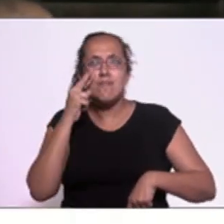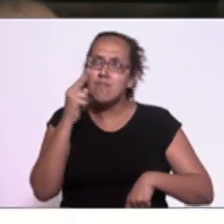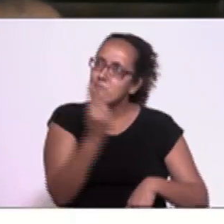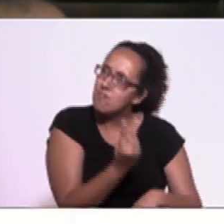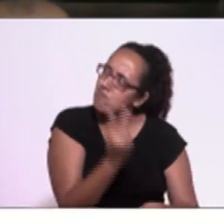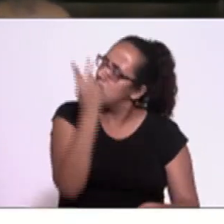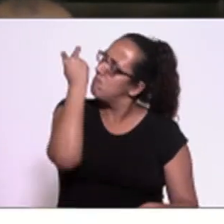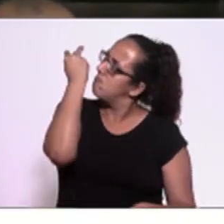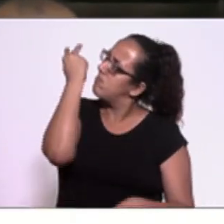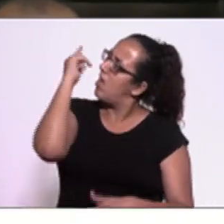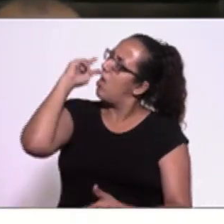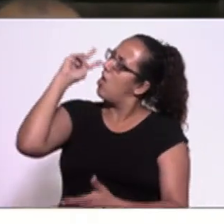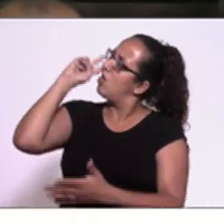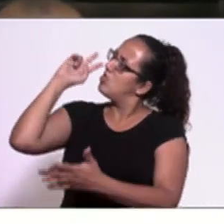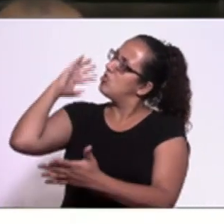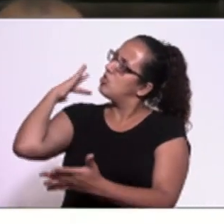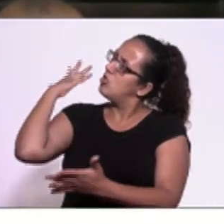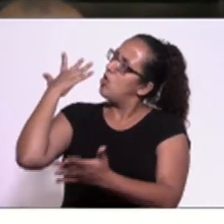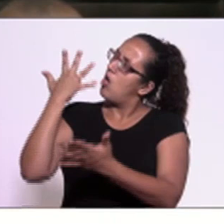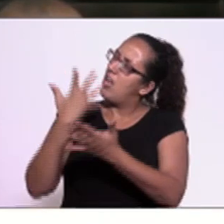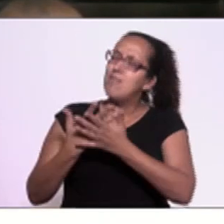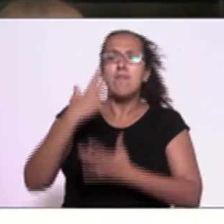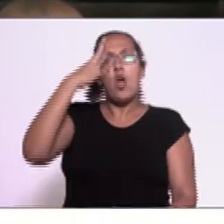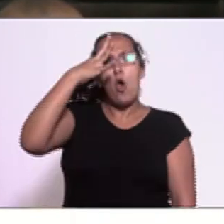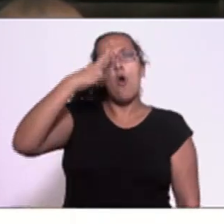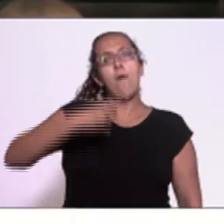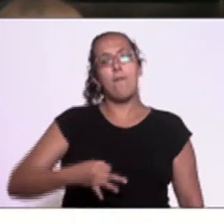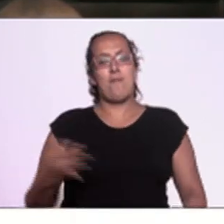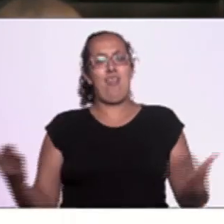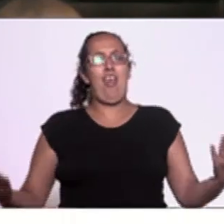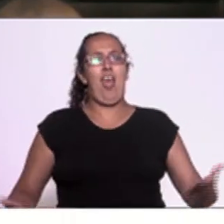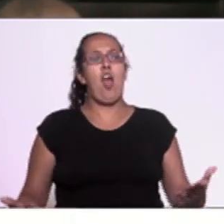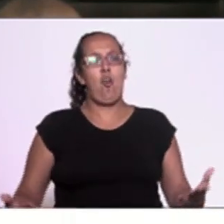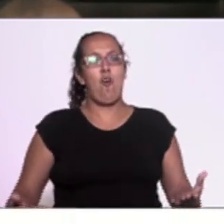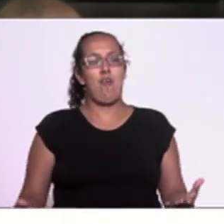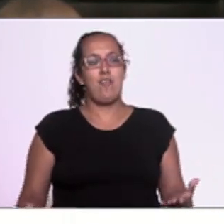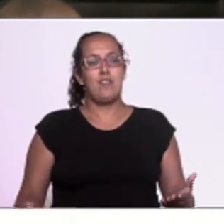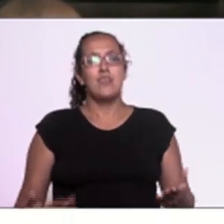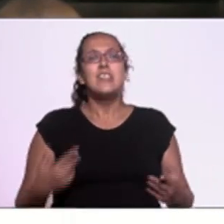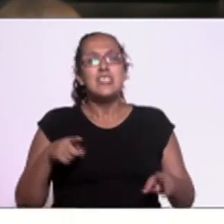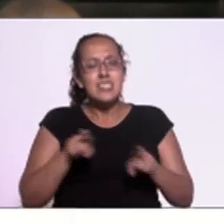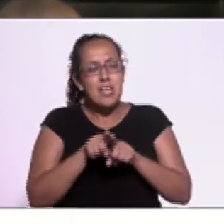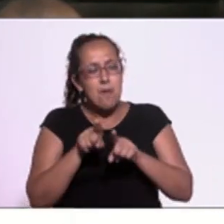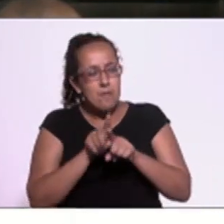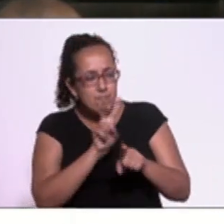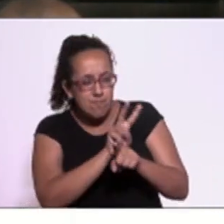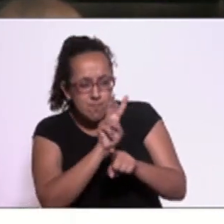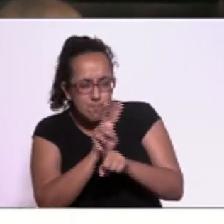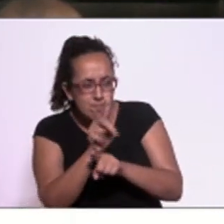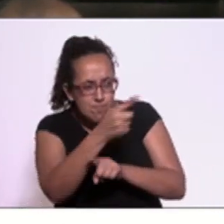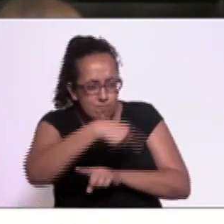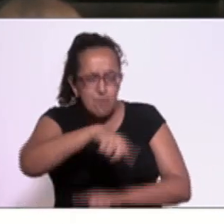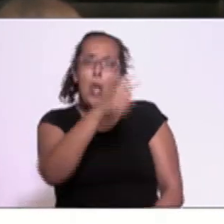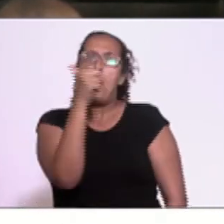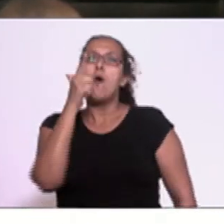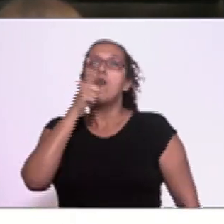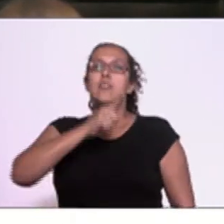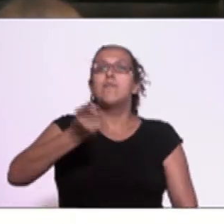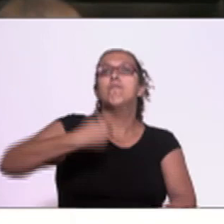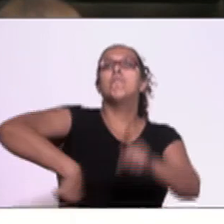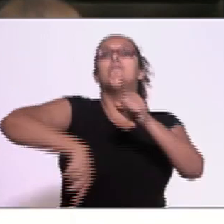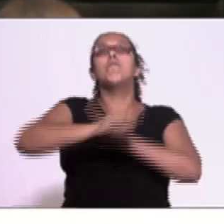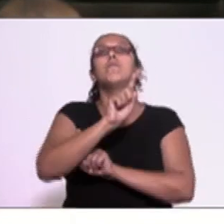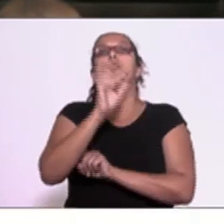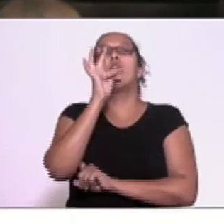passado, para melhor compreender o nosso presente e nos prepararmos para o futuro.